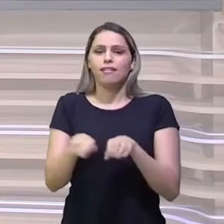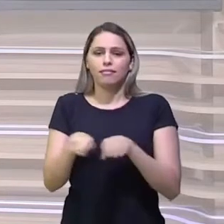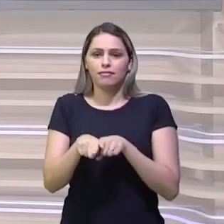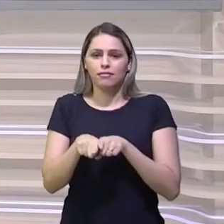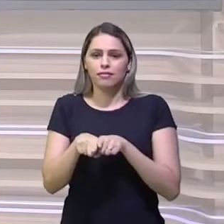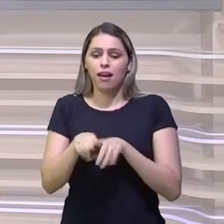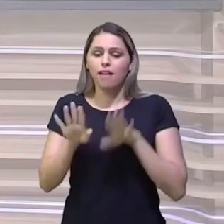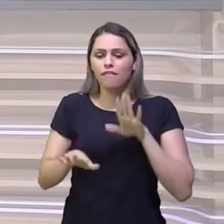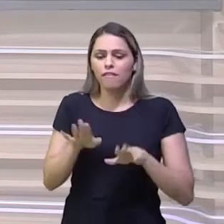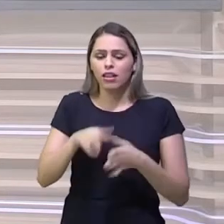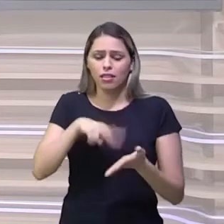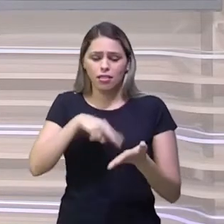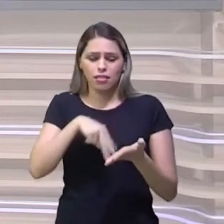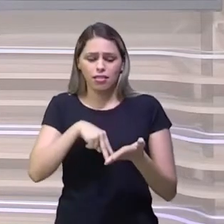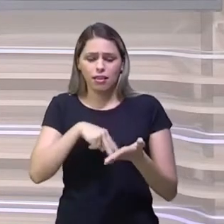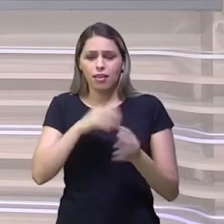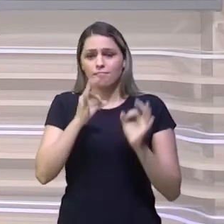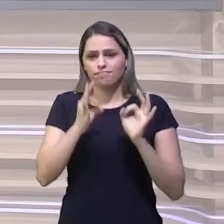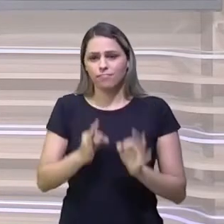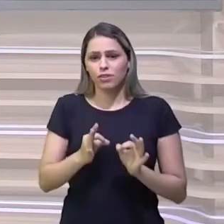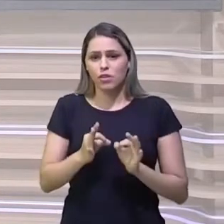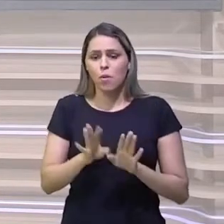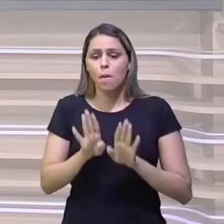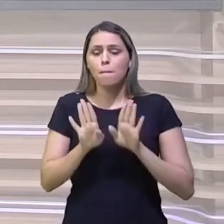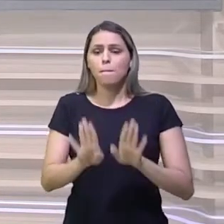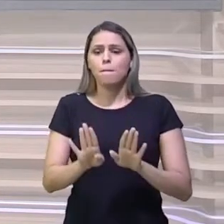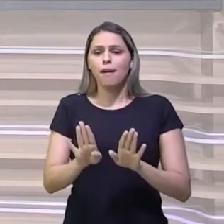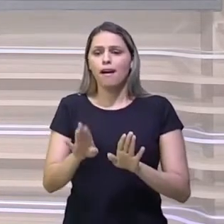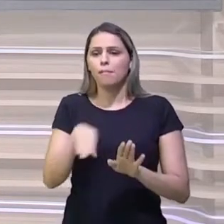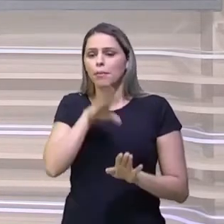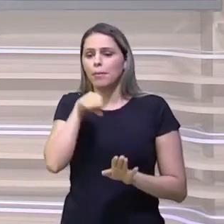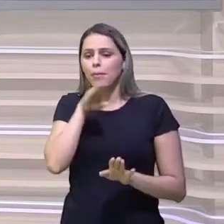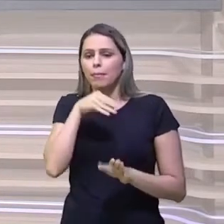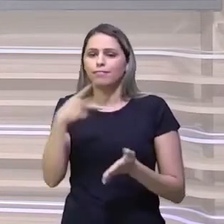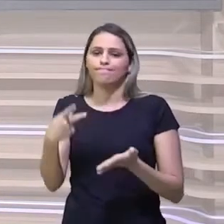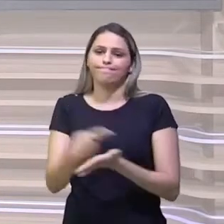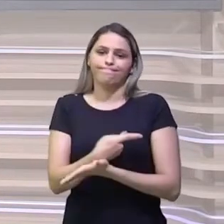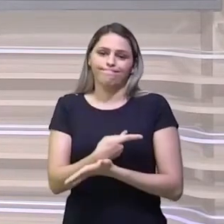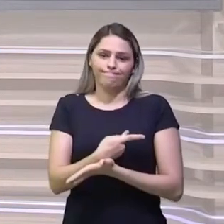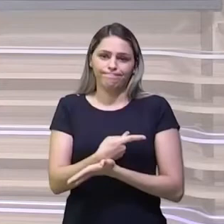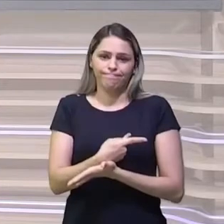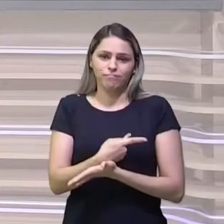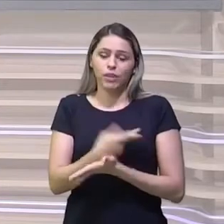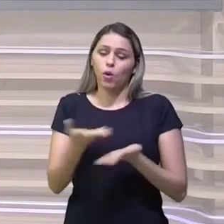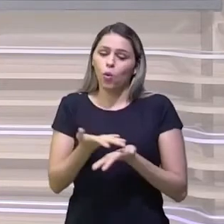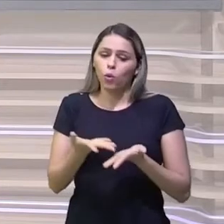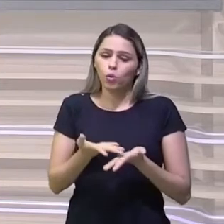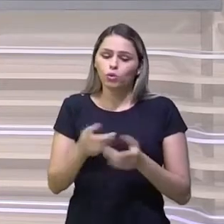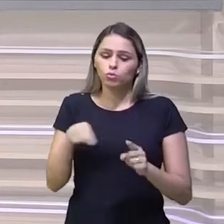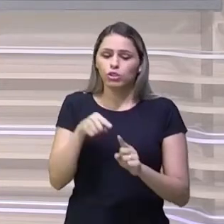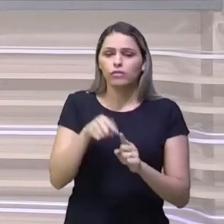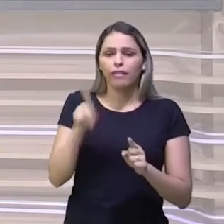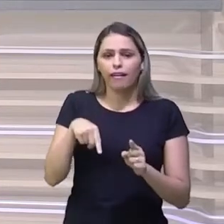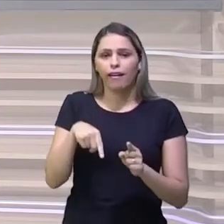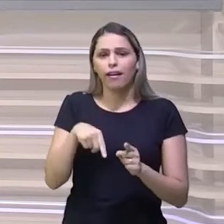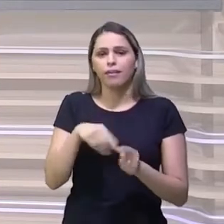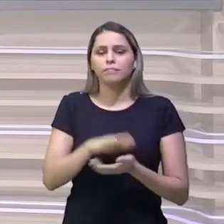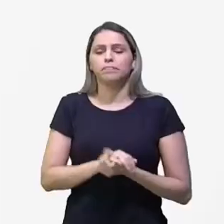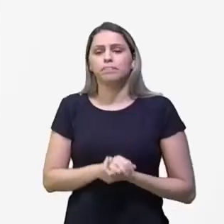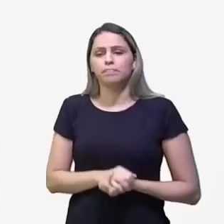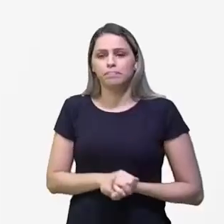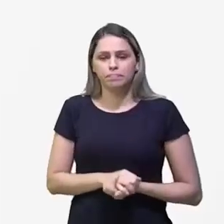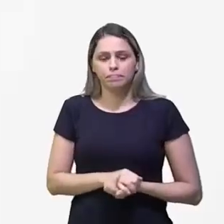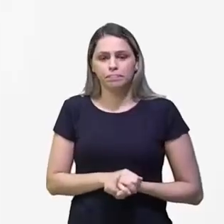lê correto, mas fala errado. E hoje nós vamos trabalhar para trabalhar um pouquinho dessa dificuldade. Vamos ler uma parlenda aqui comigo.